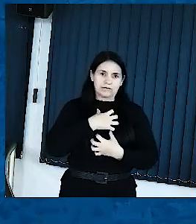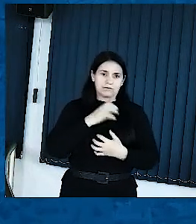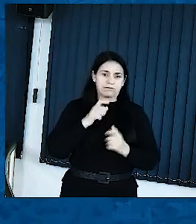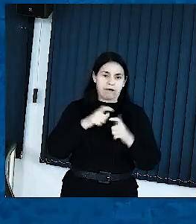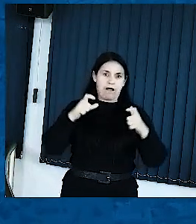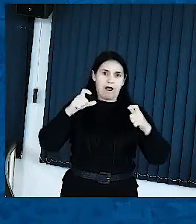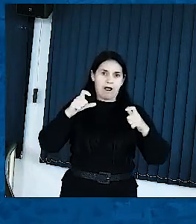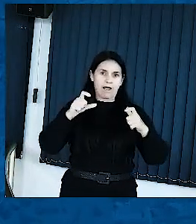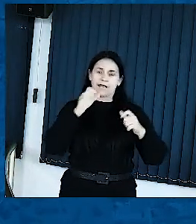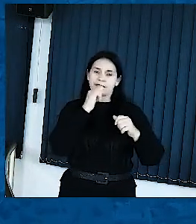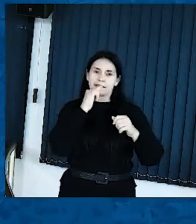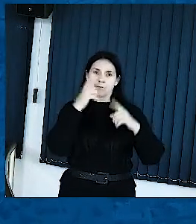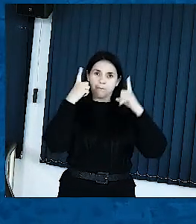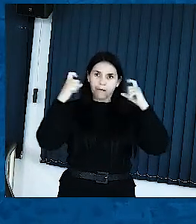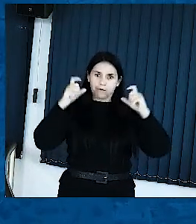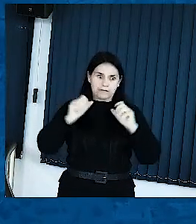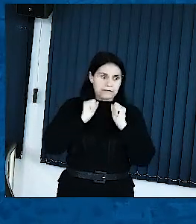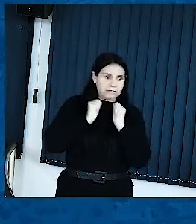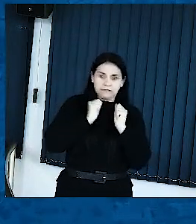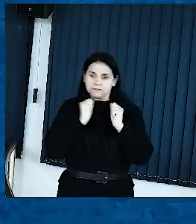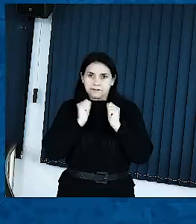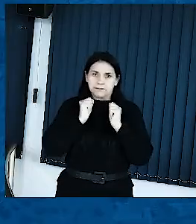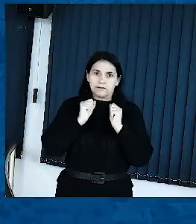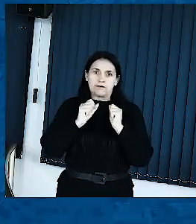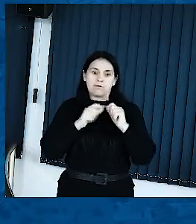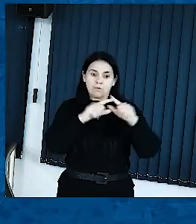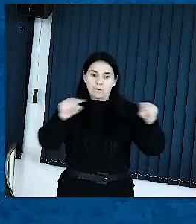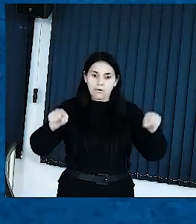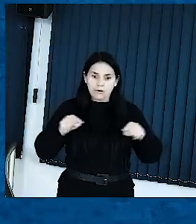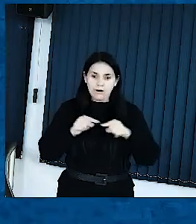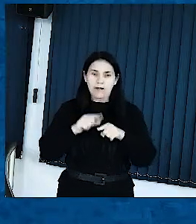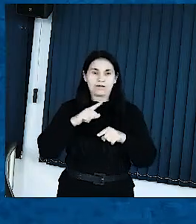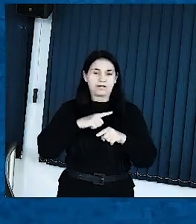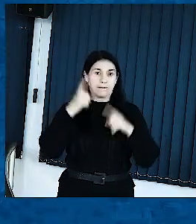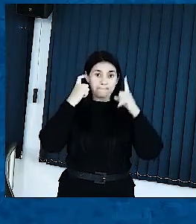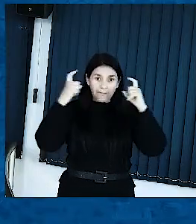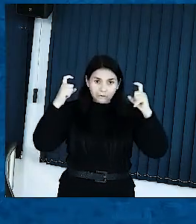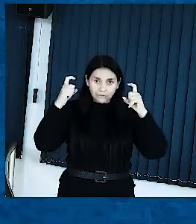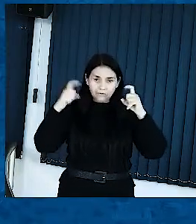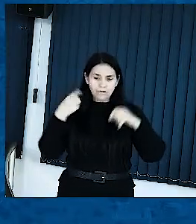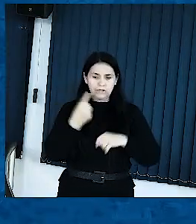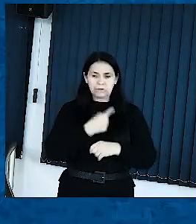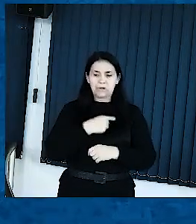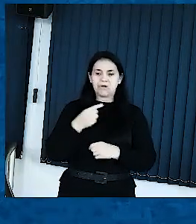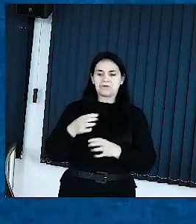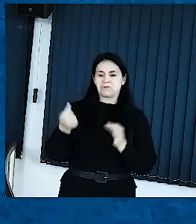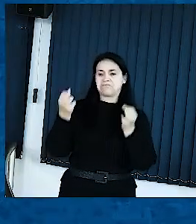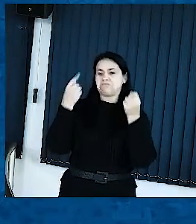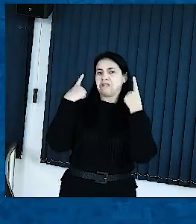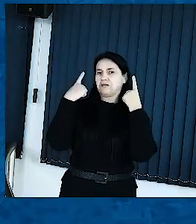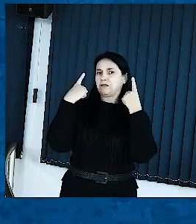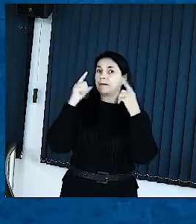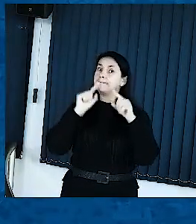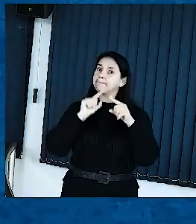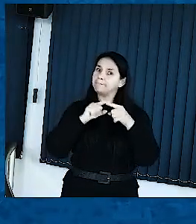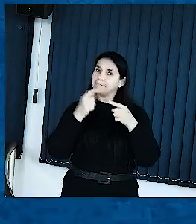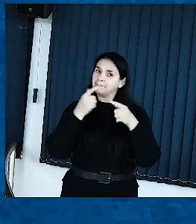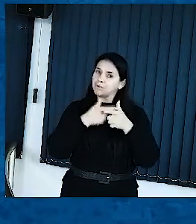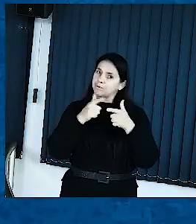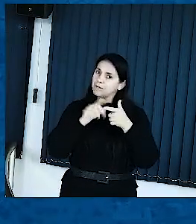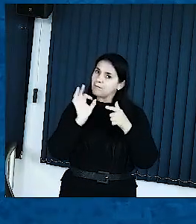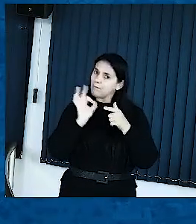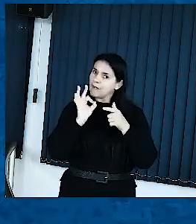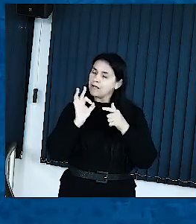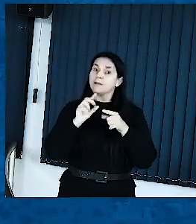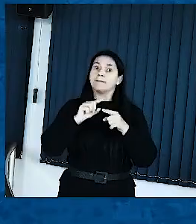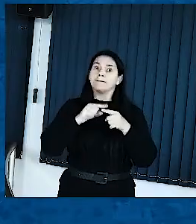aumentada ao barulho. Então, o ambiente barulhento, o ambiente que para a gente às vezes não faz não causa nenhum problema,